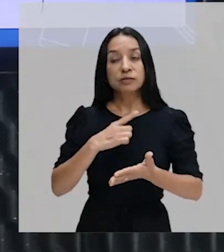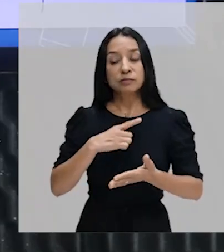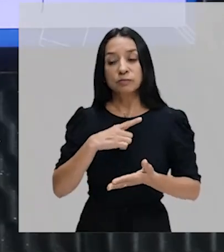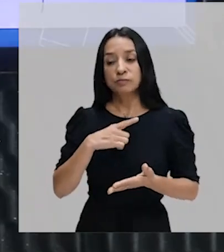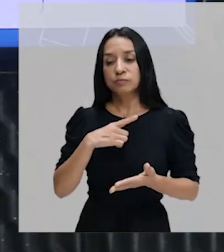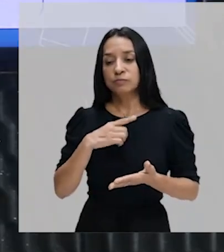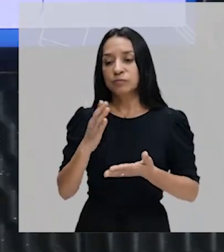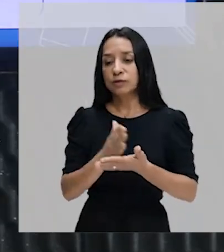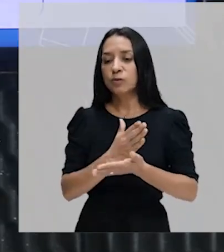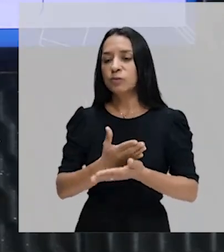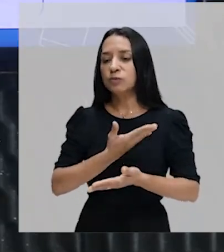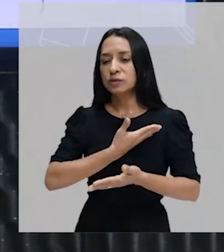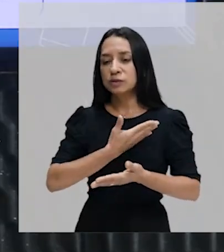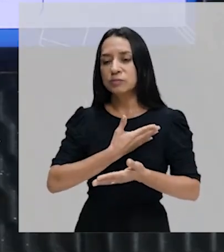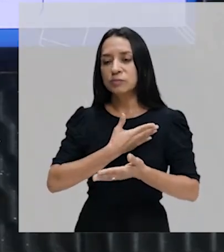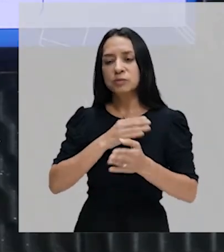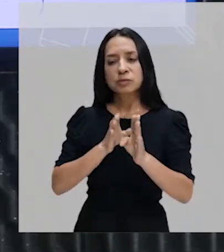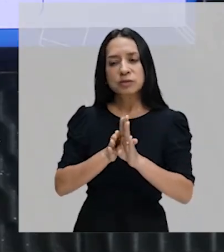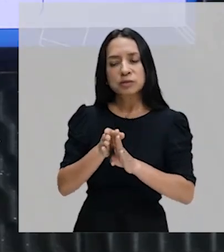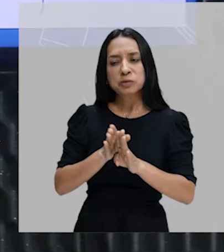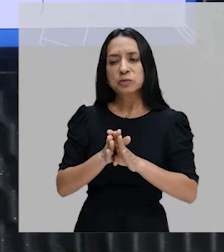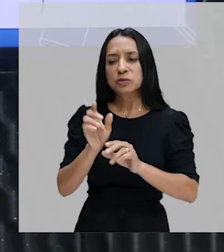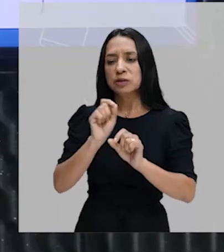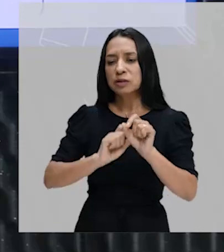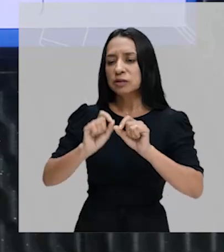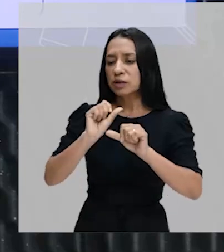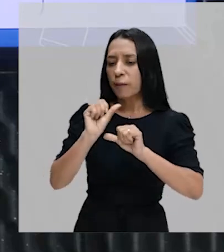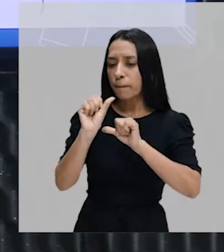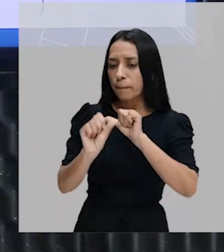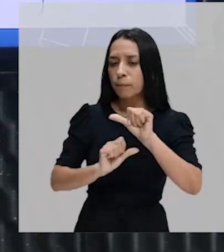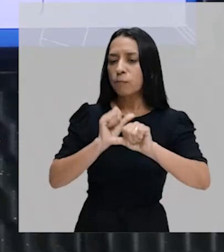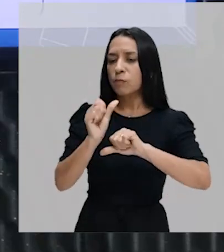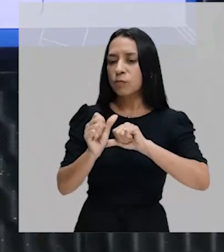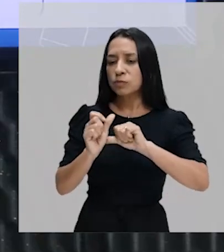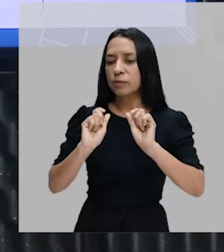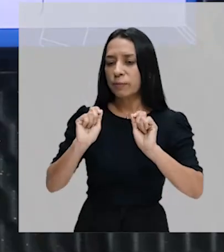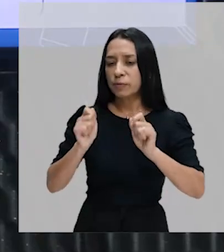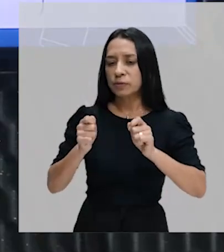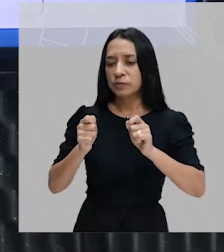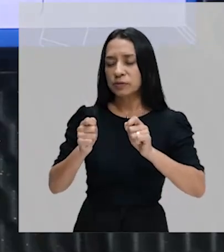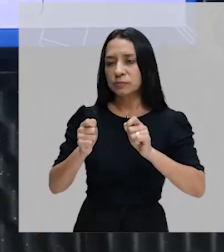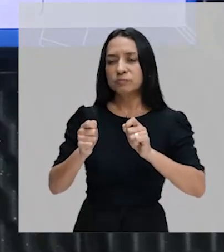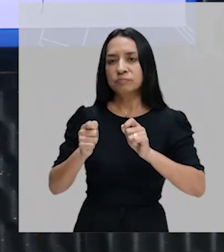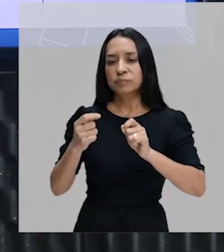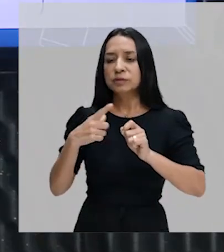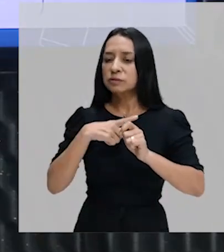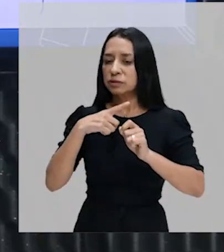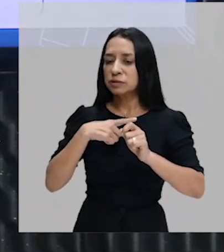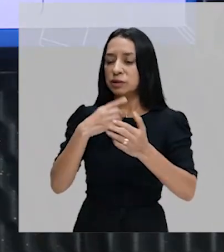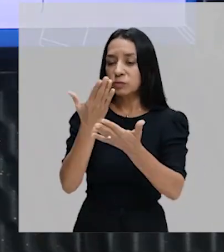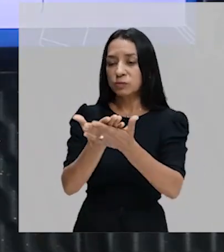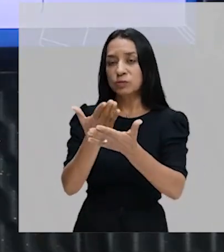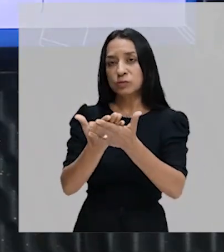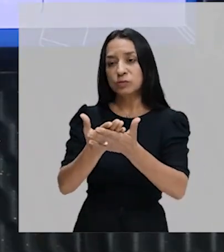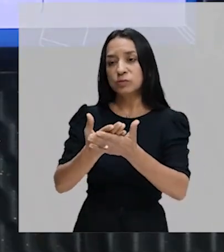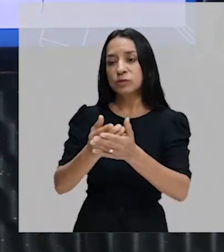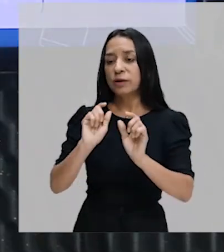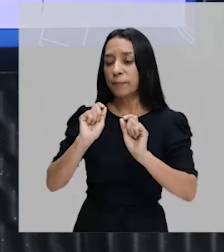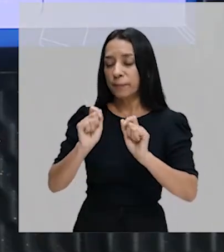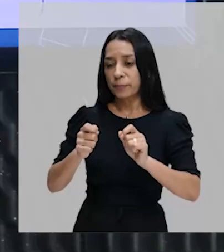que sugerem que você monte uma arvorezinha de possibilidades, que vem lá do estudo de probabilidade. Por que eu não falo muito dela